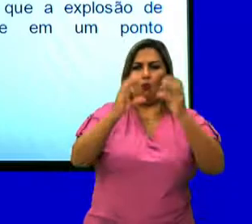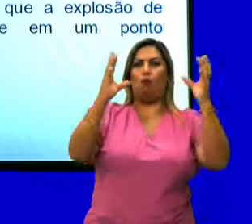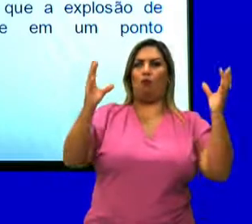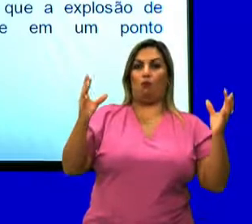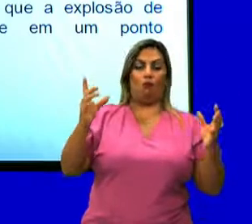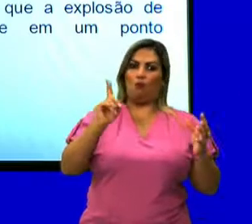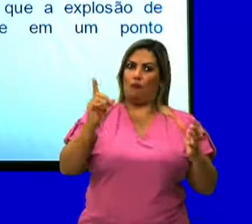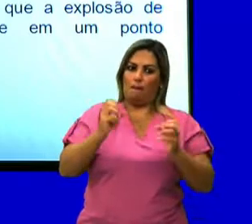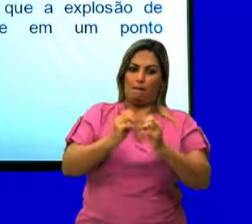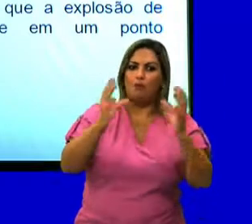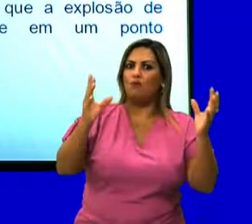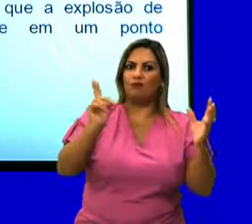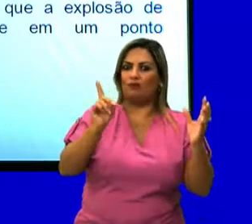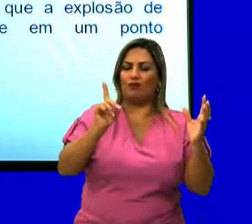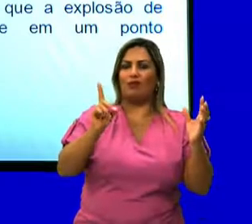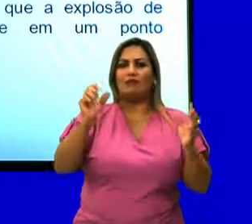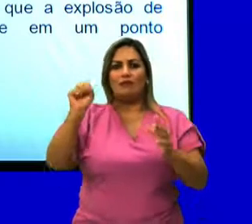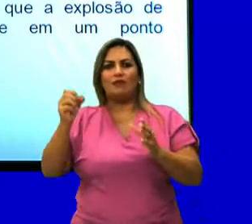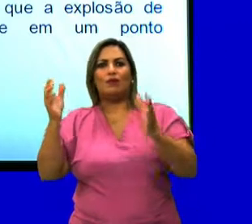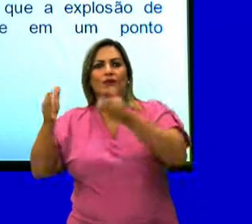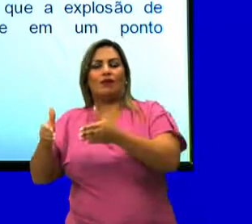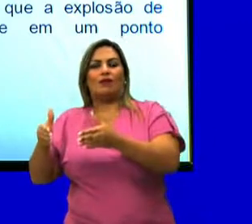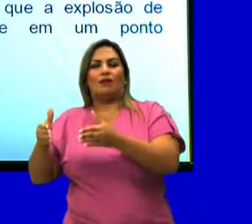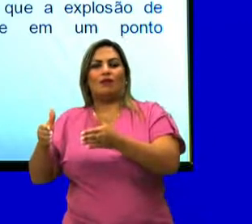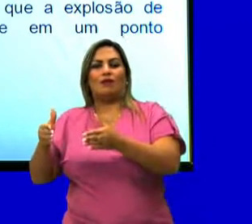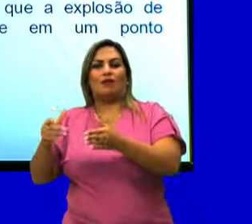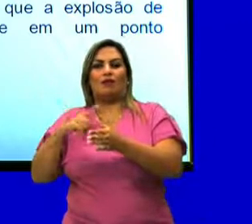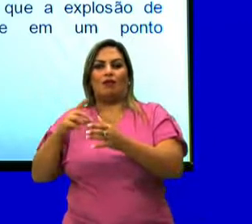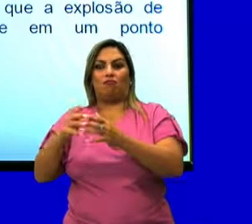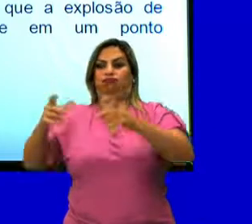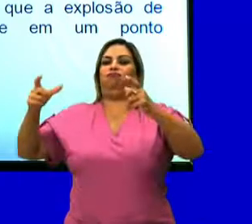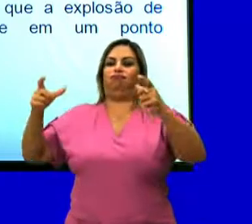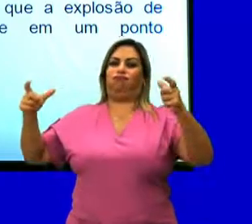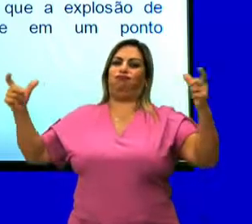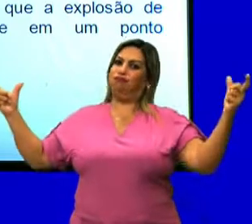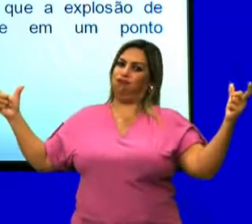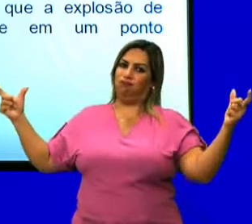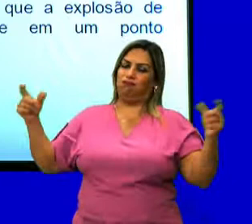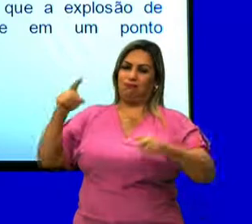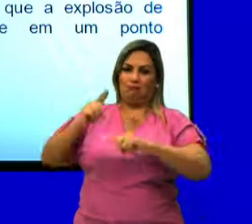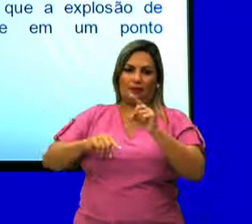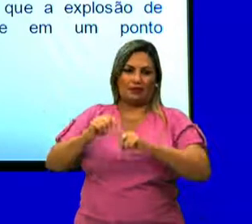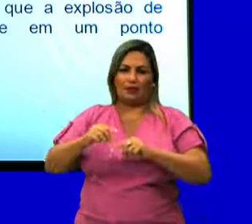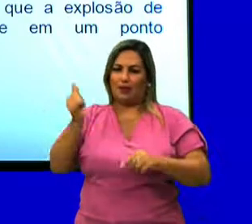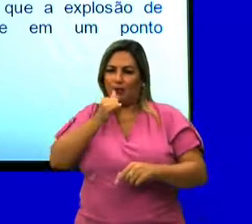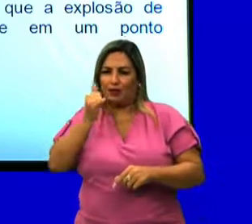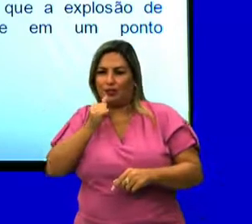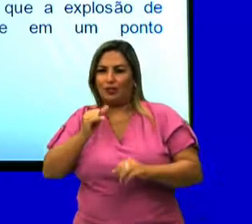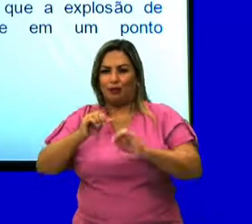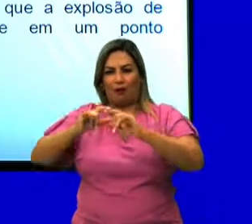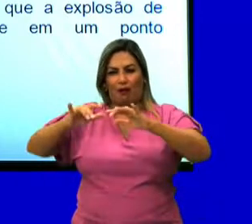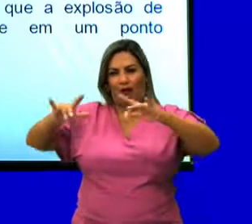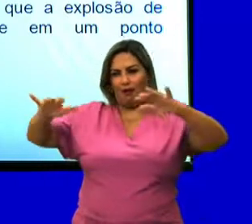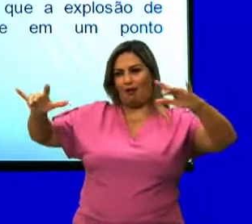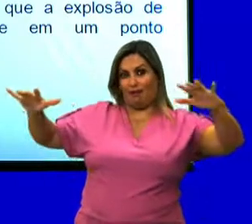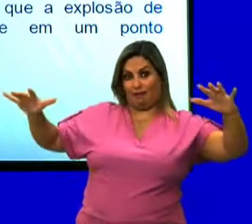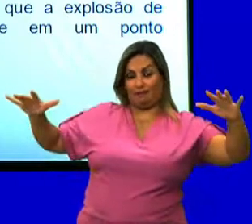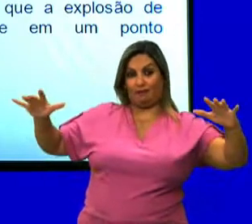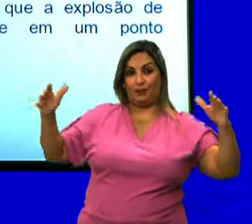foi explosão, e sim uma súbita expansão de matéria e energia infinitas